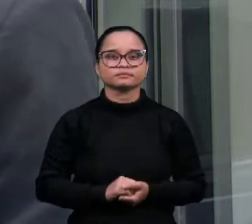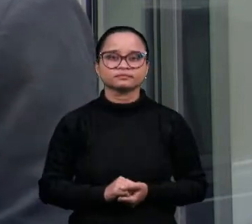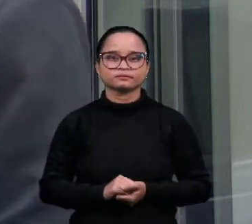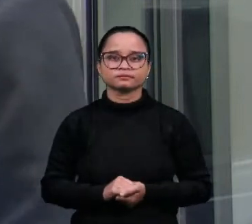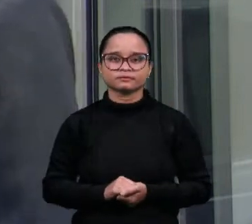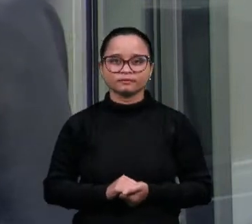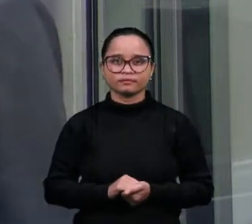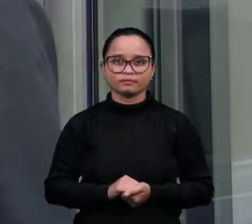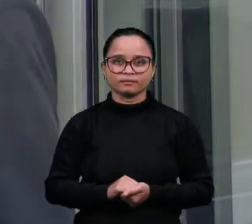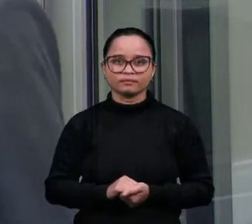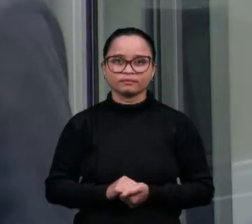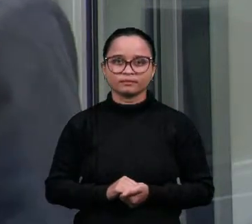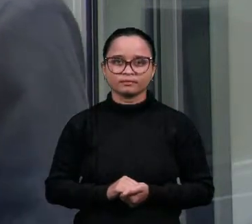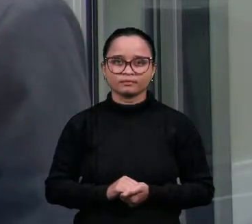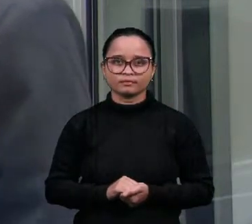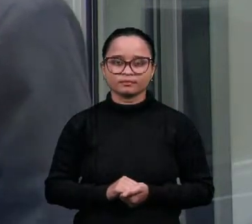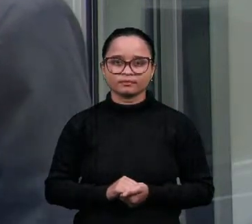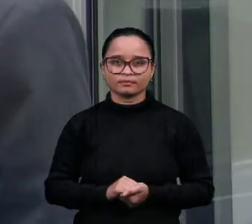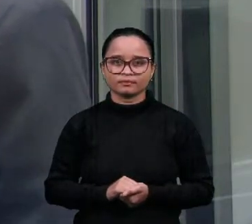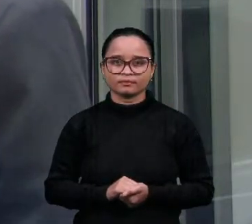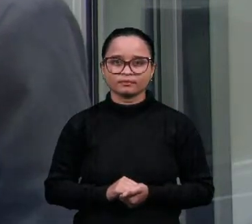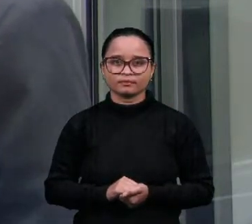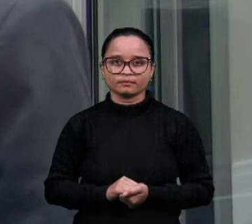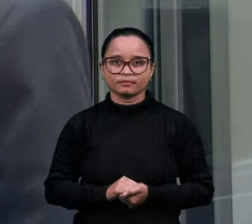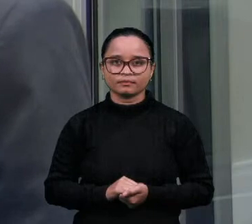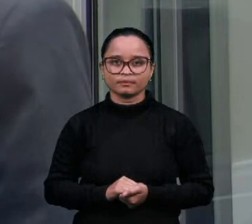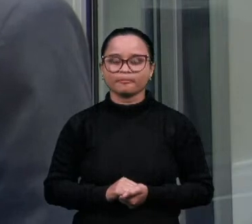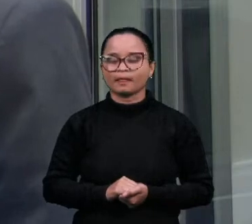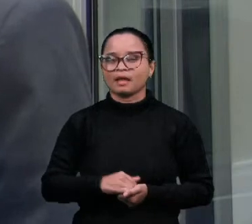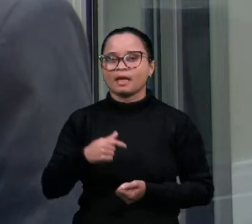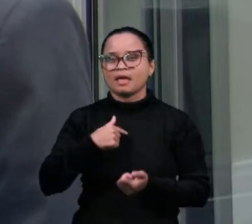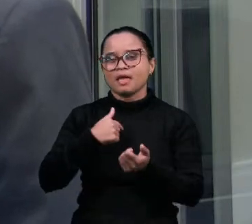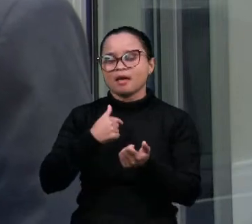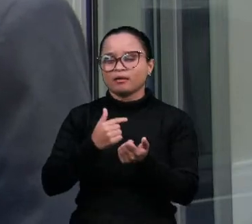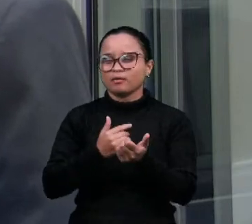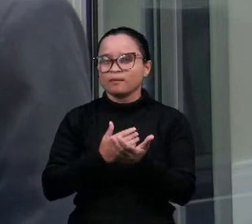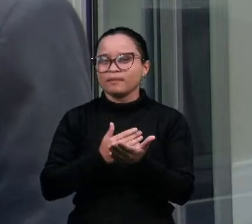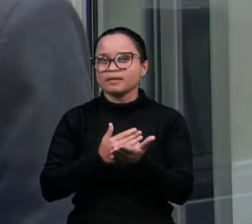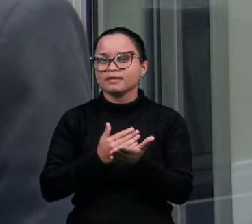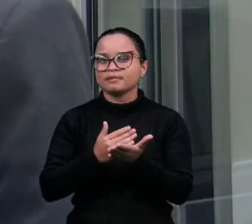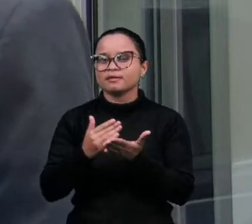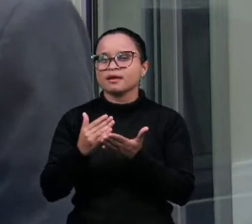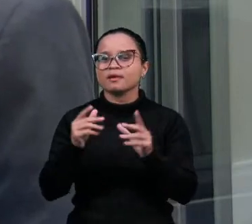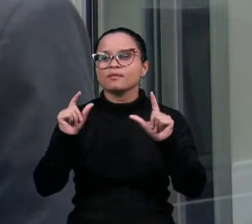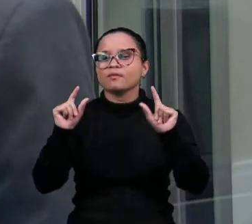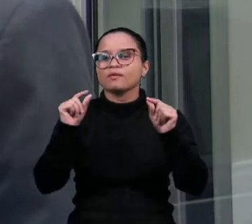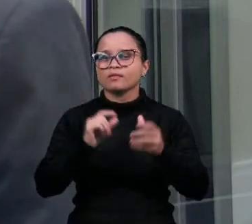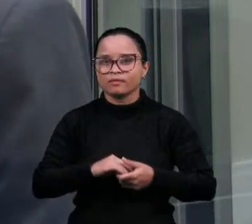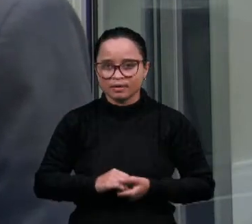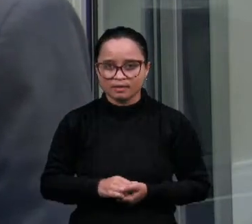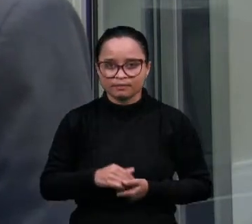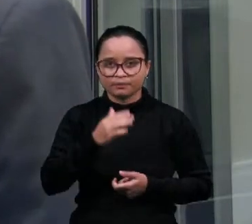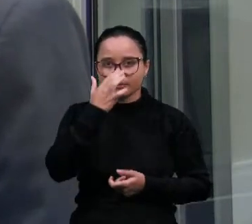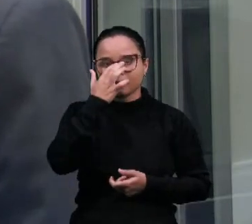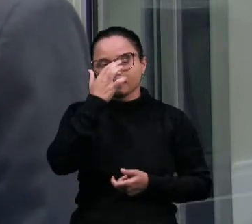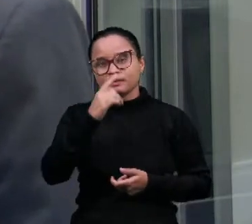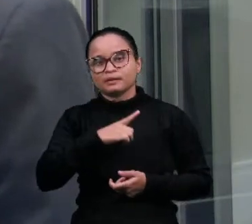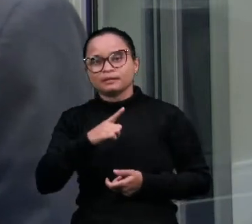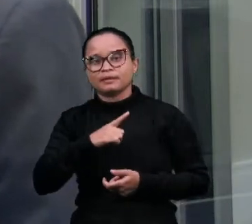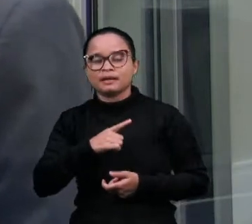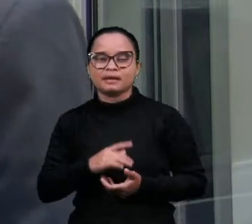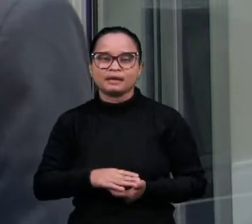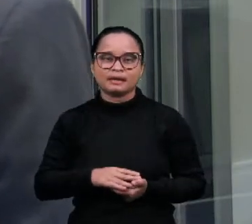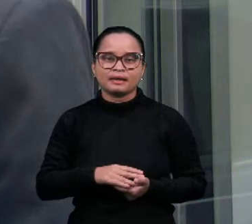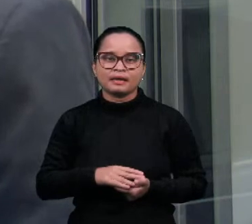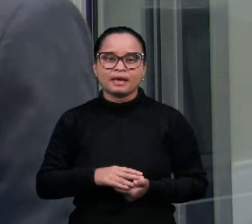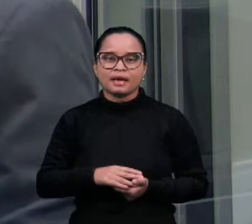eu comecei a receber alguns sinais de que eu seria